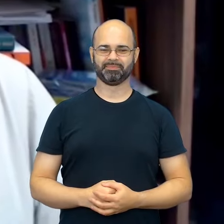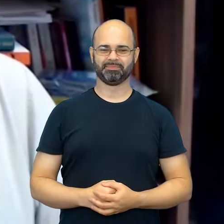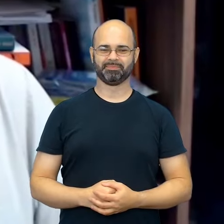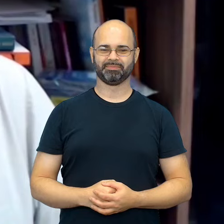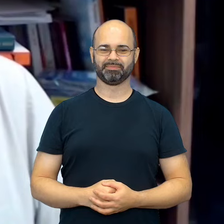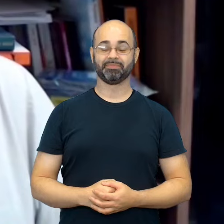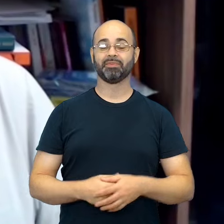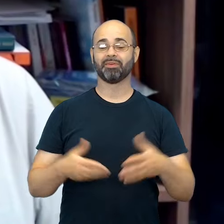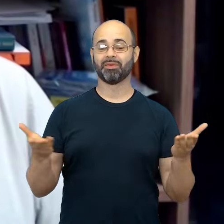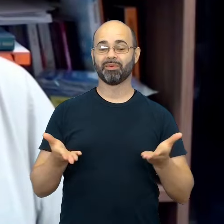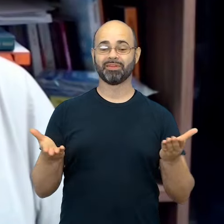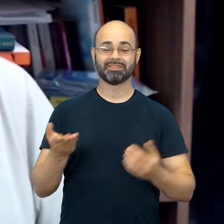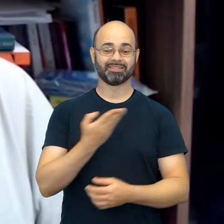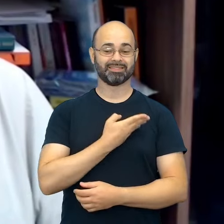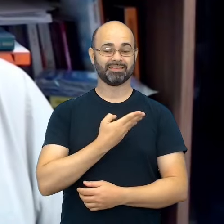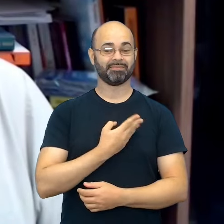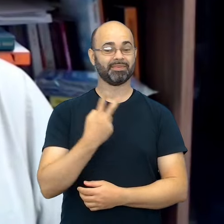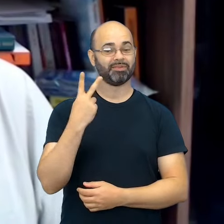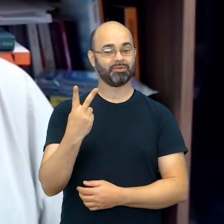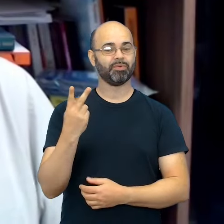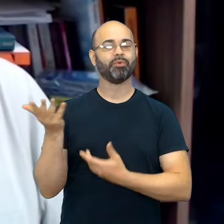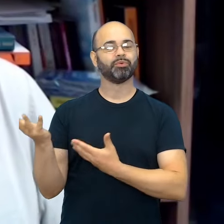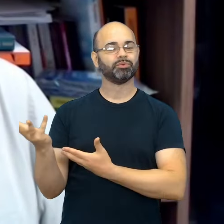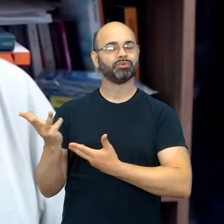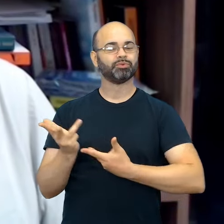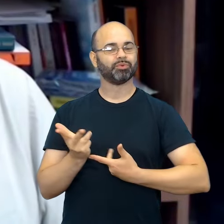dois amigos, dois convidados que vão